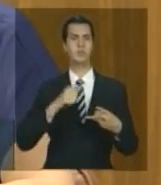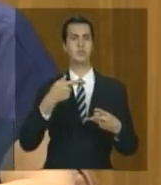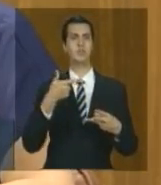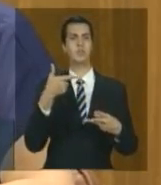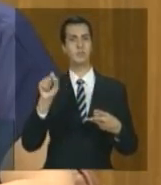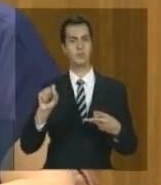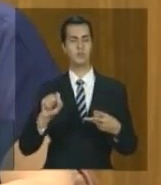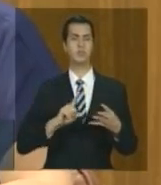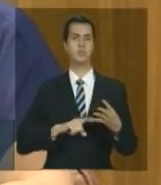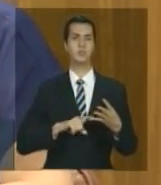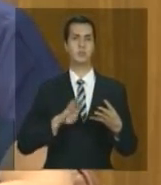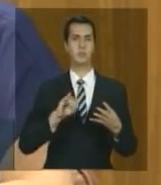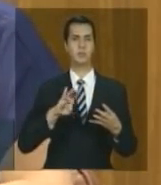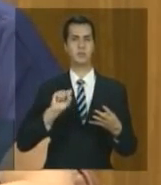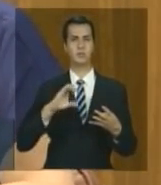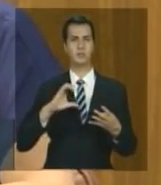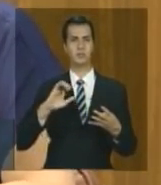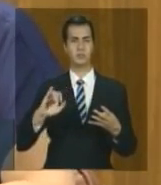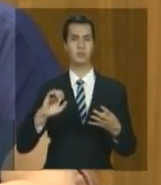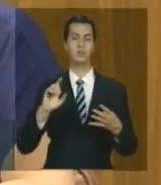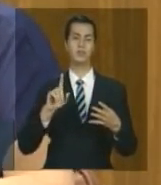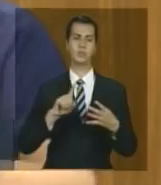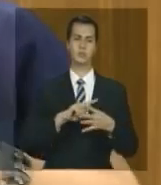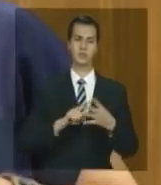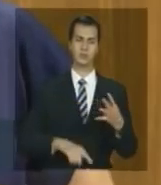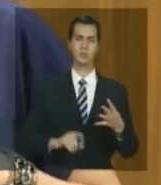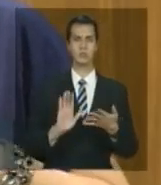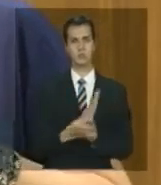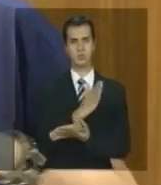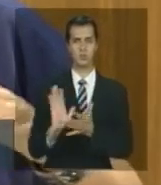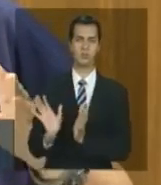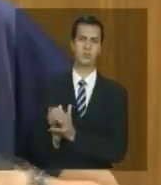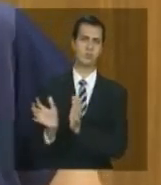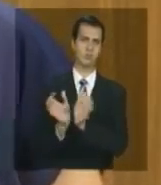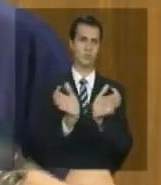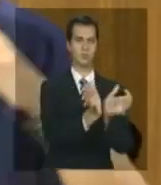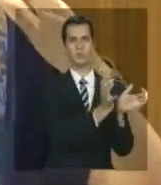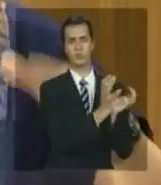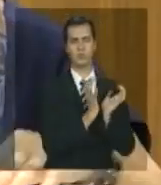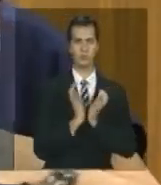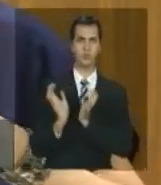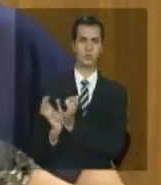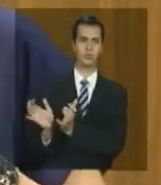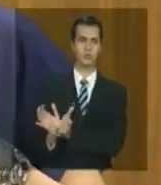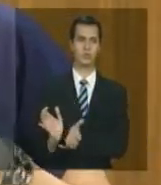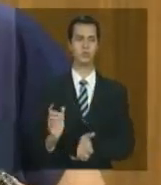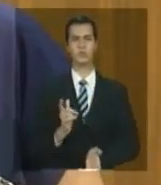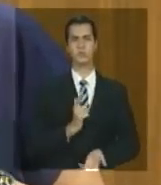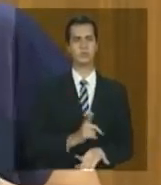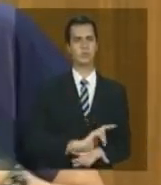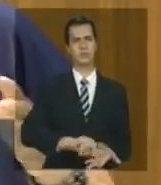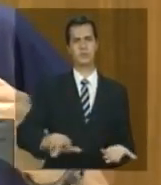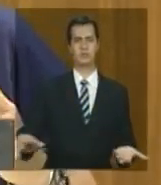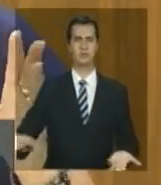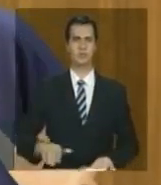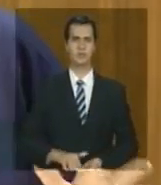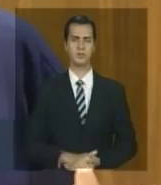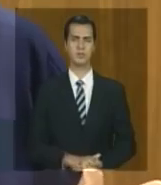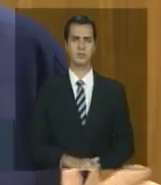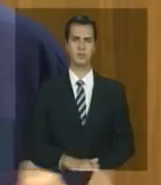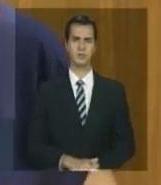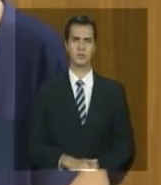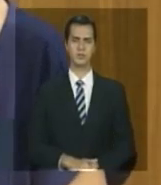no BASIC, para mencionar apenas alguns deles. Enfim, há vários outros, como o G77, o Movimento Não Alinhado, etc., mas,